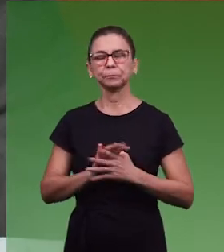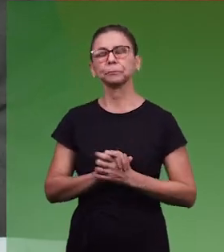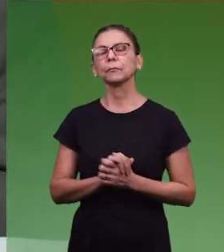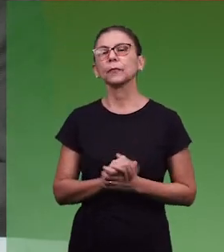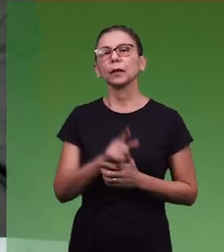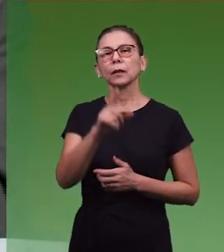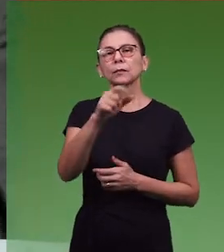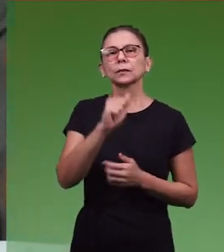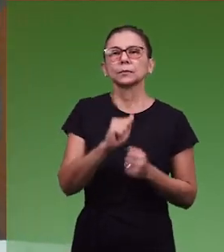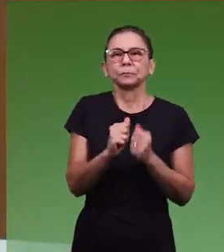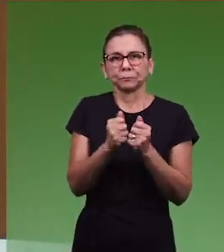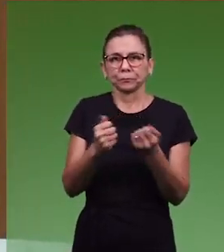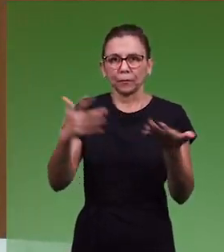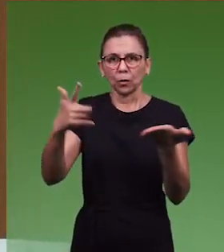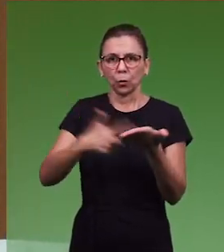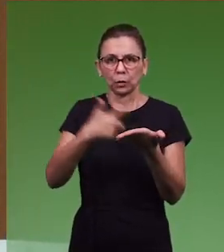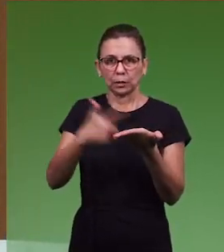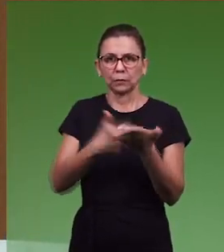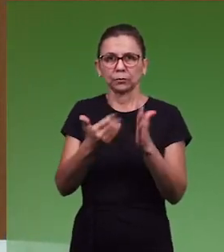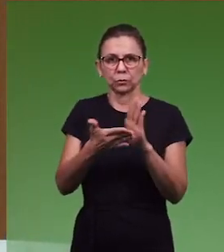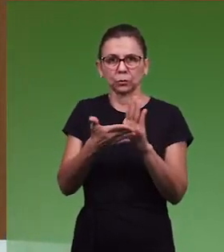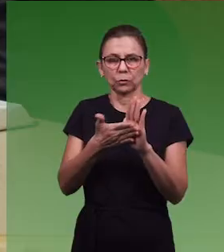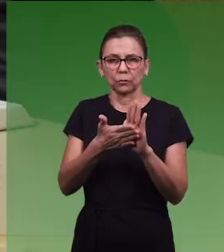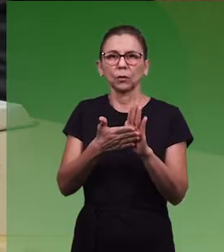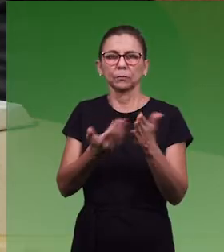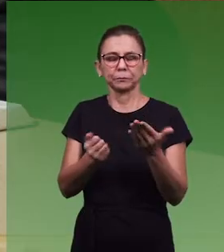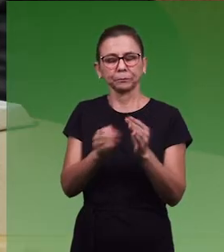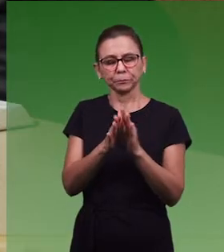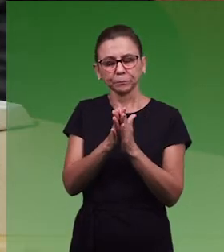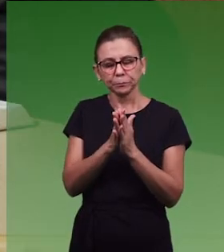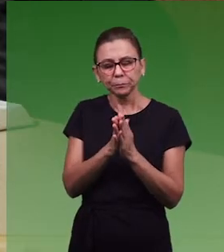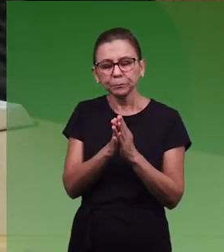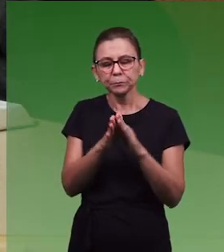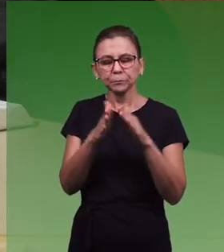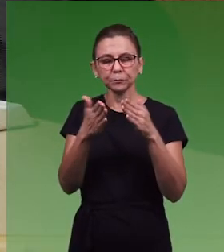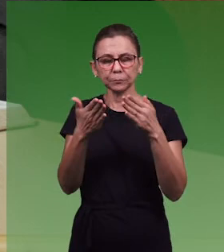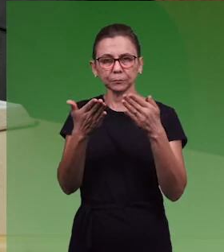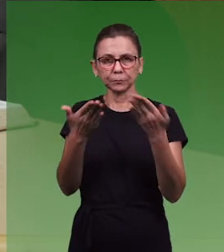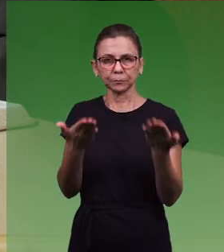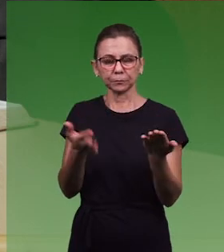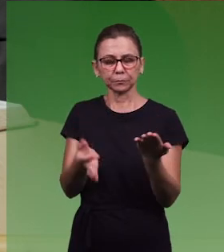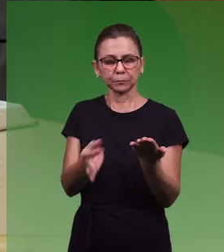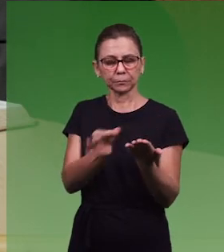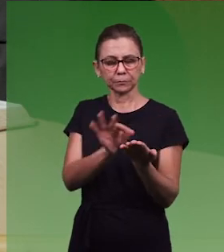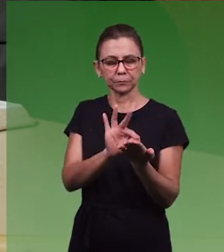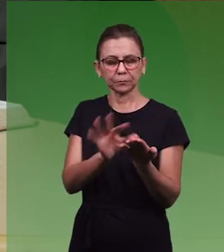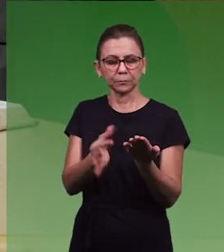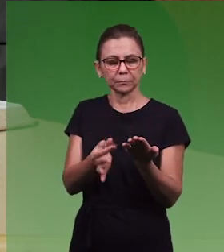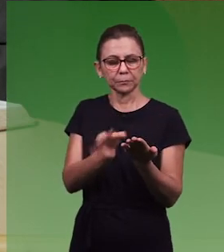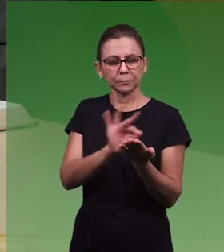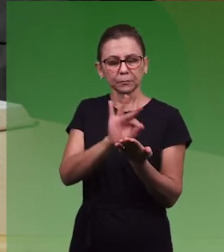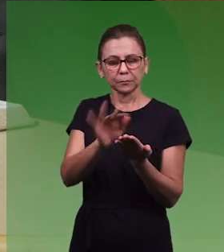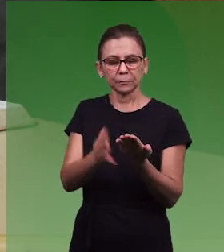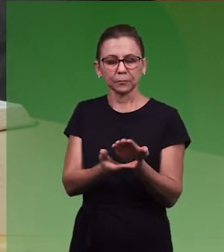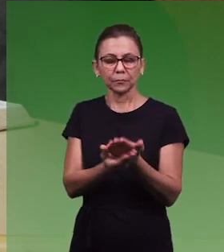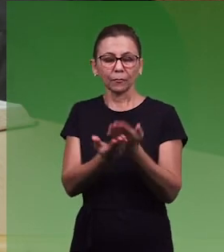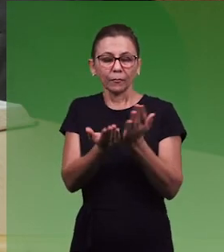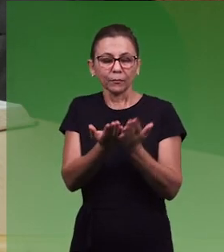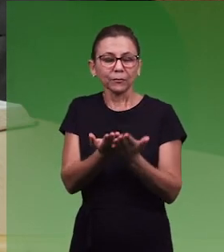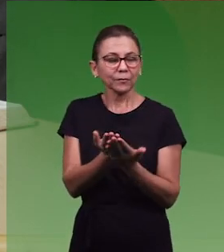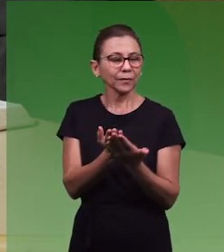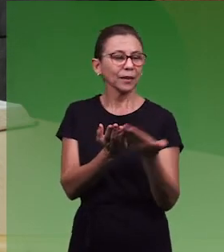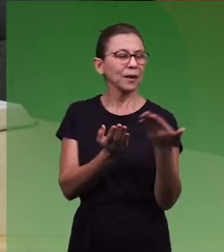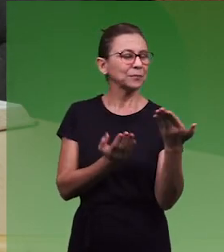ela, vai ler na sua mão, porque é um gesto de carinho seu, e esse